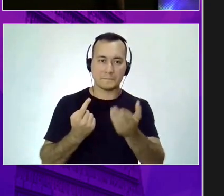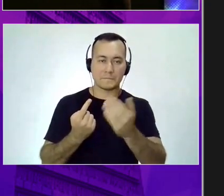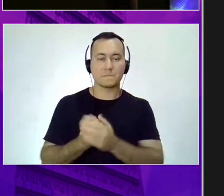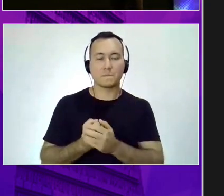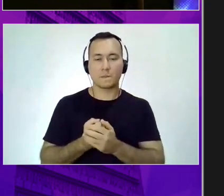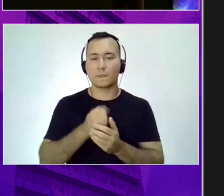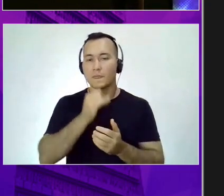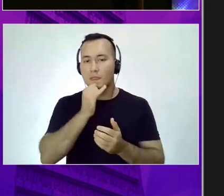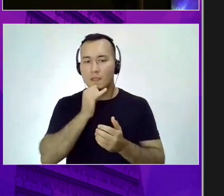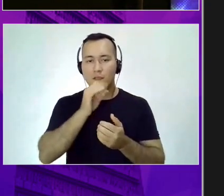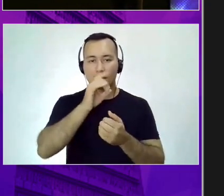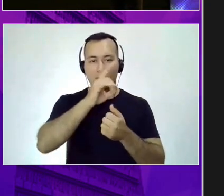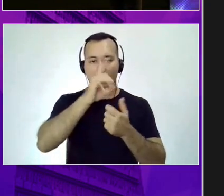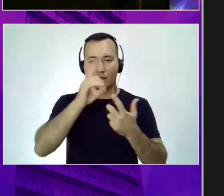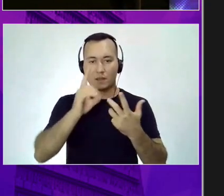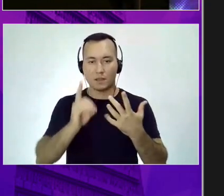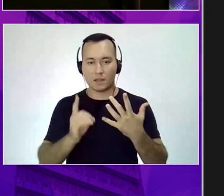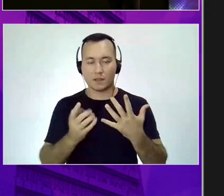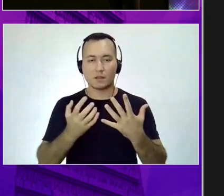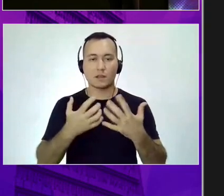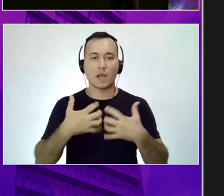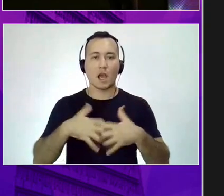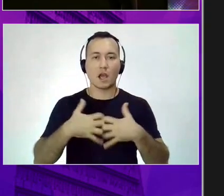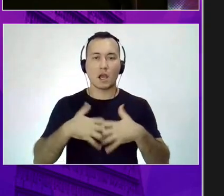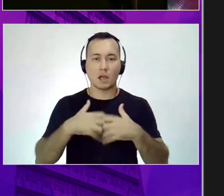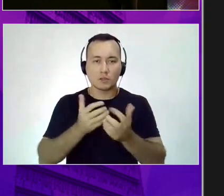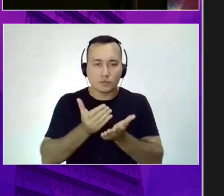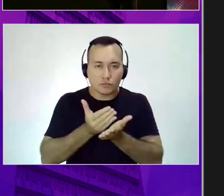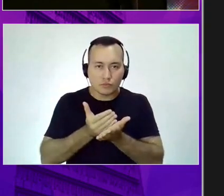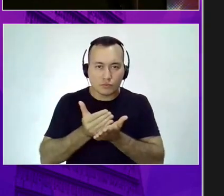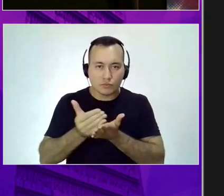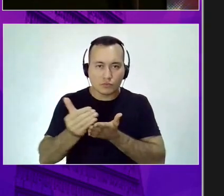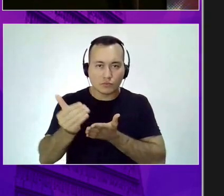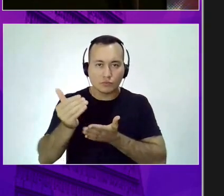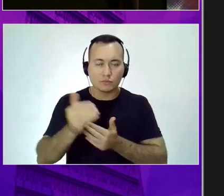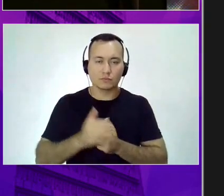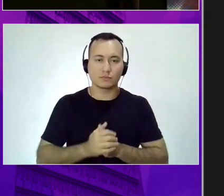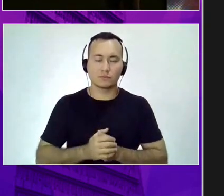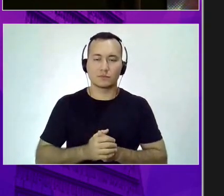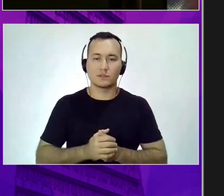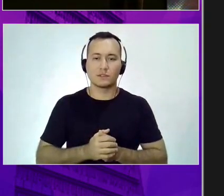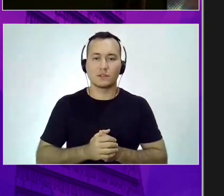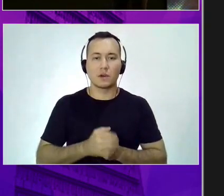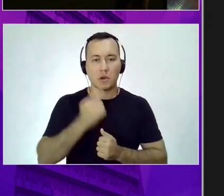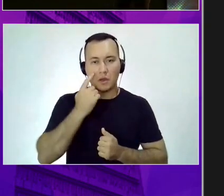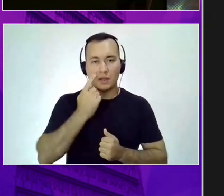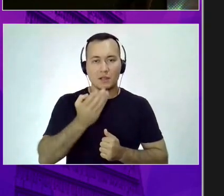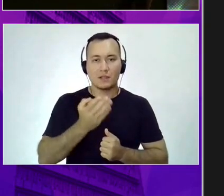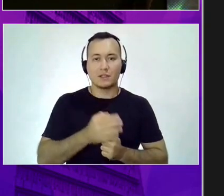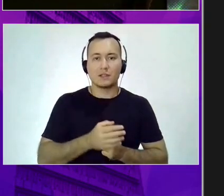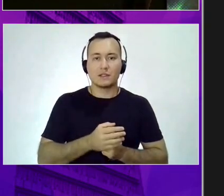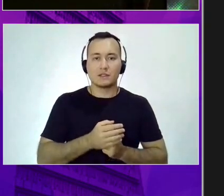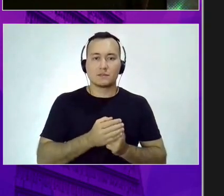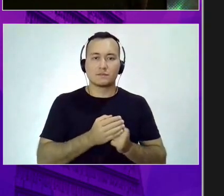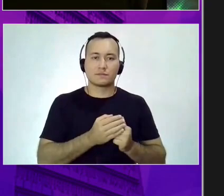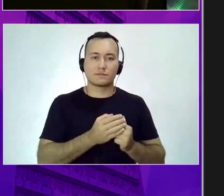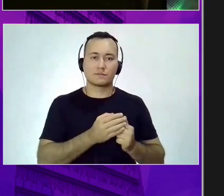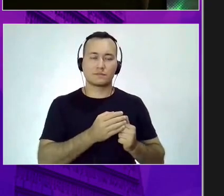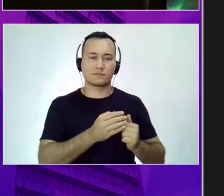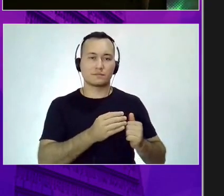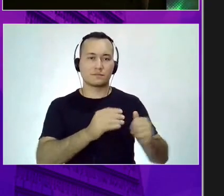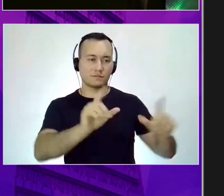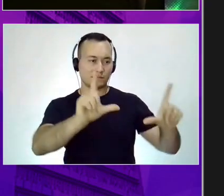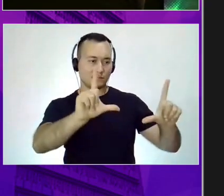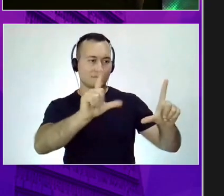dado, né, eu colocando essa produtização dentro de um catálogo onde a gente consiga facilmente encontrar